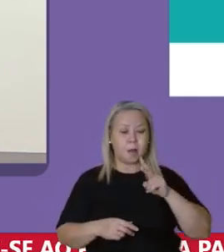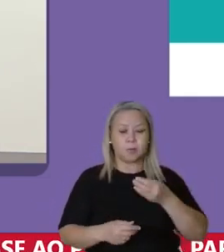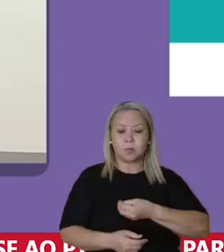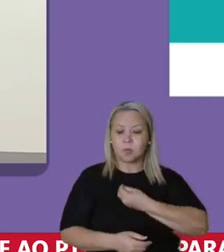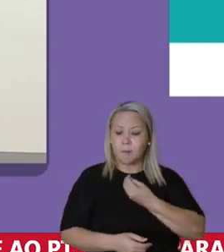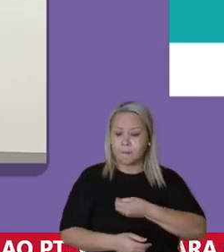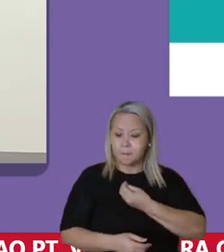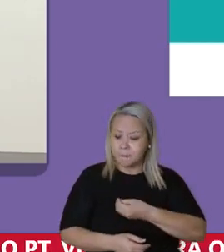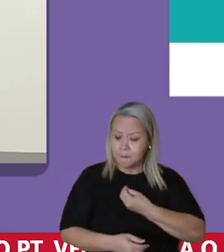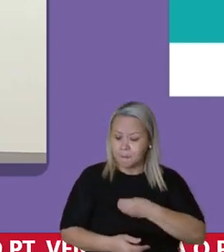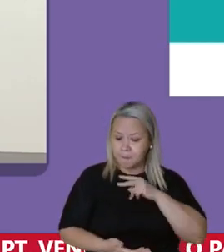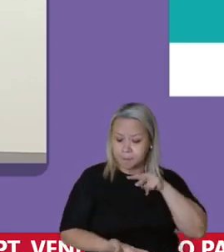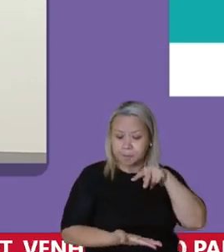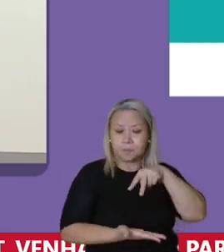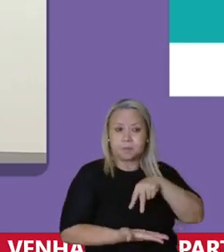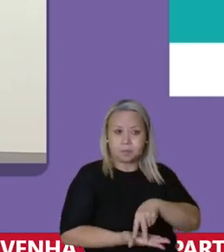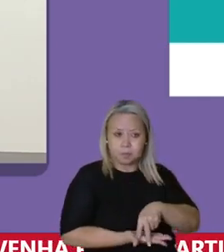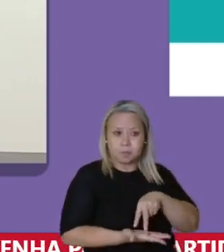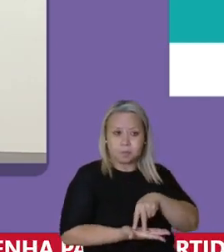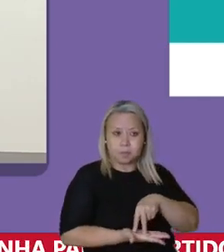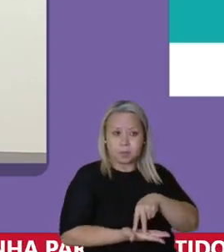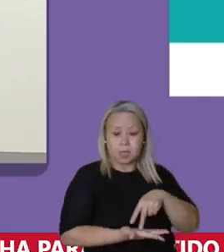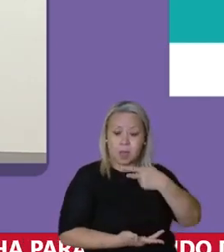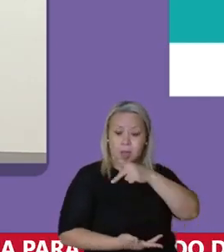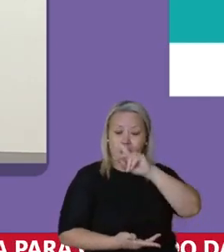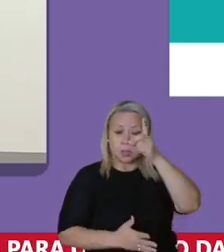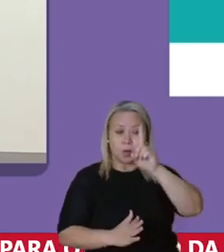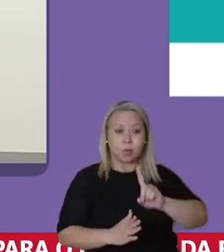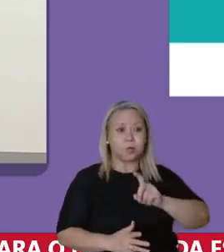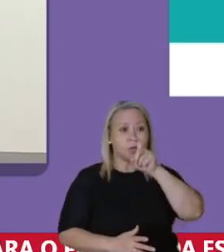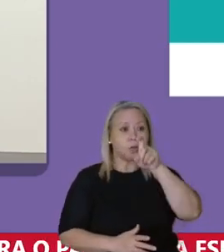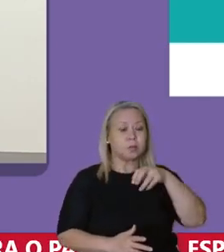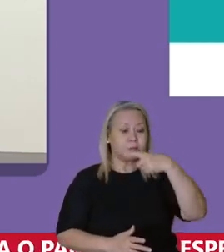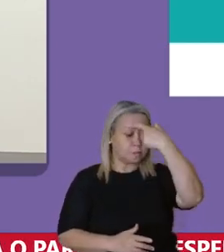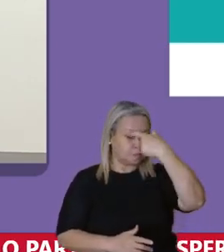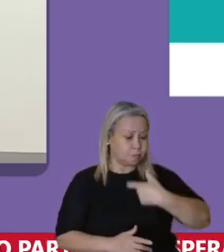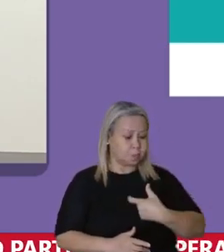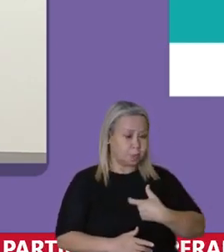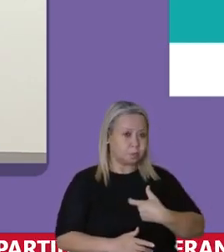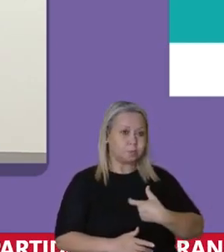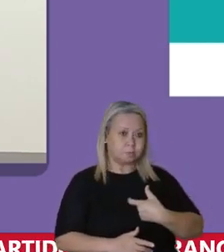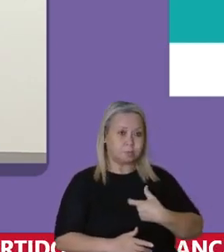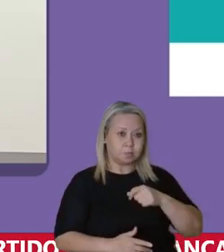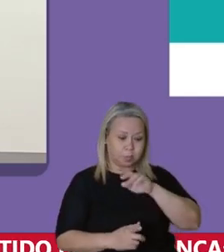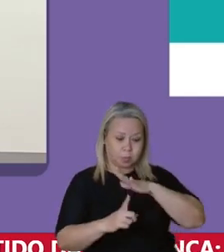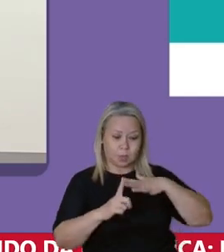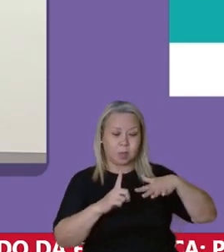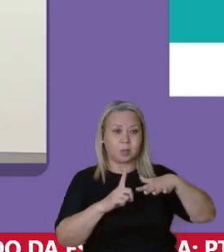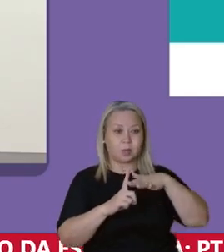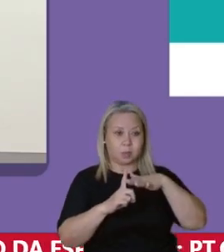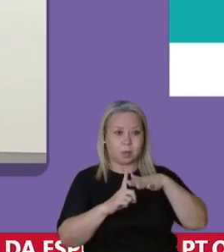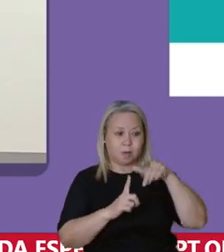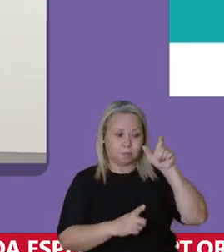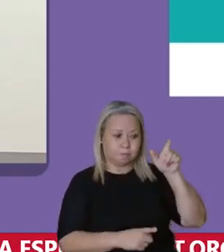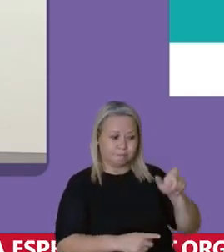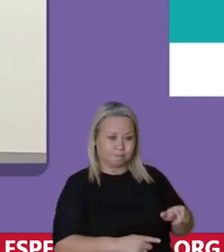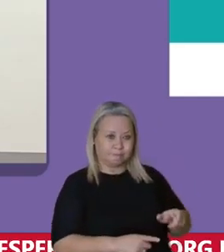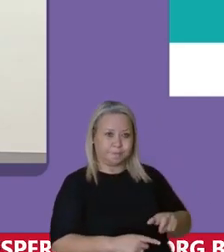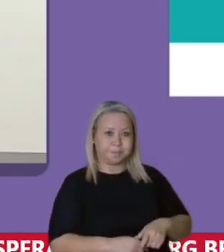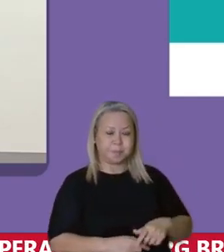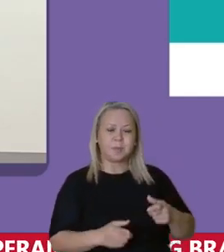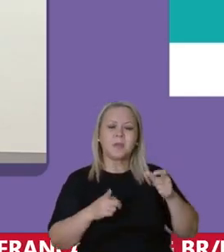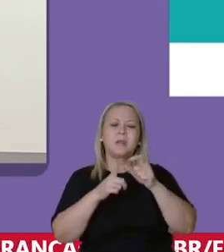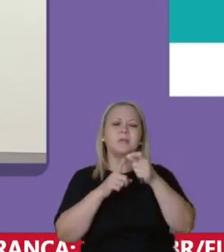presença, o seu direito de ser um sujeito social. Mesmo que as palavras não